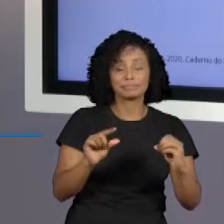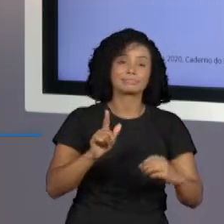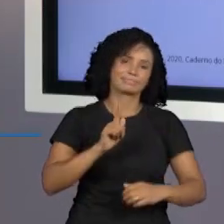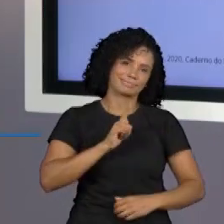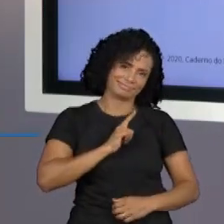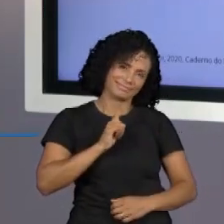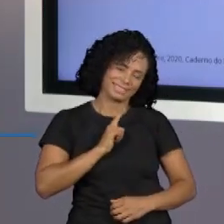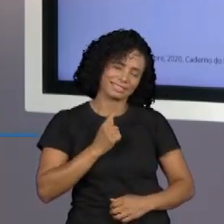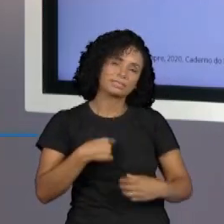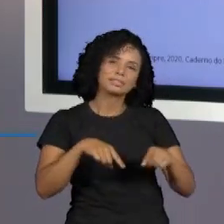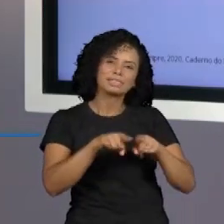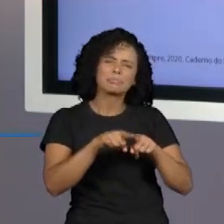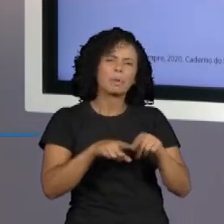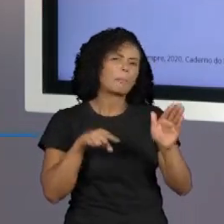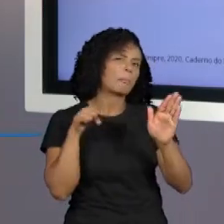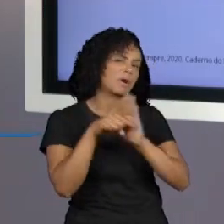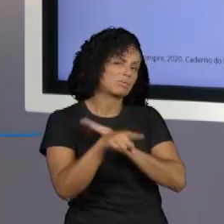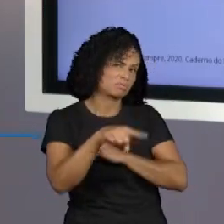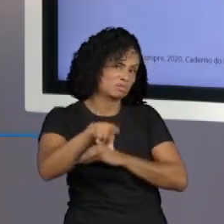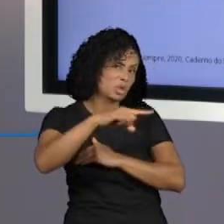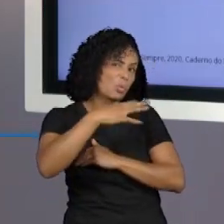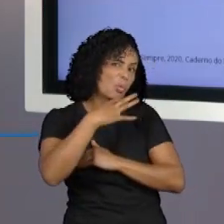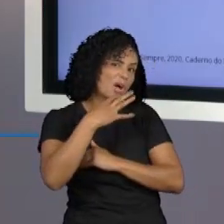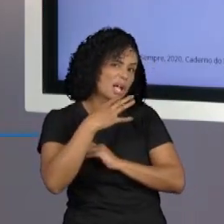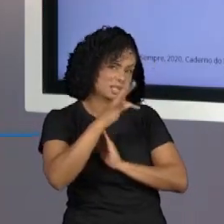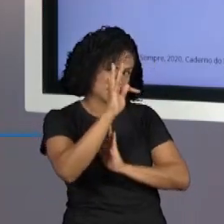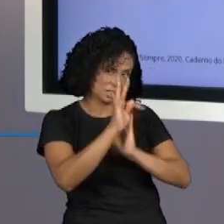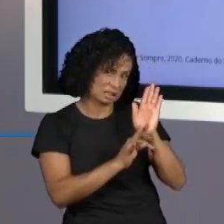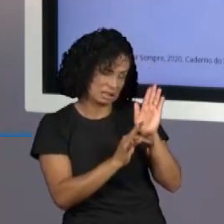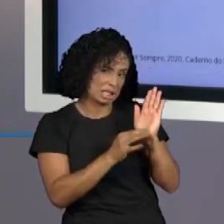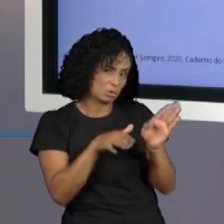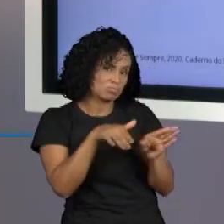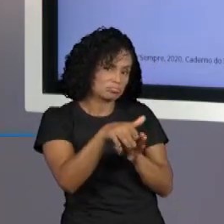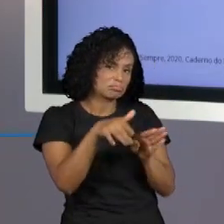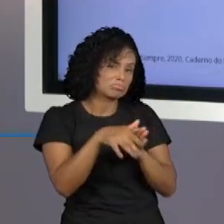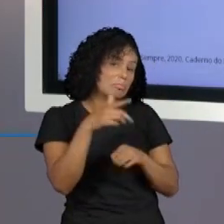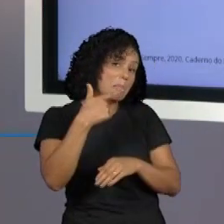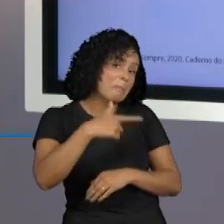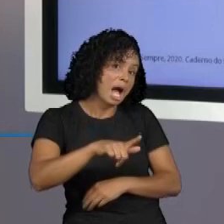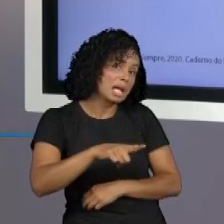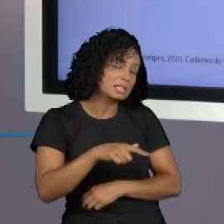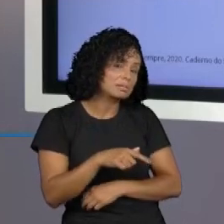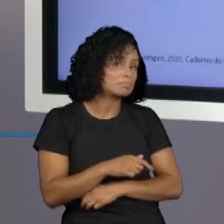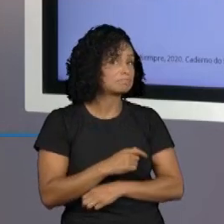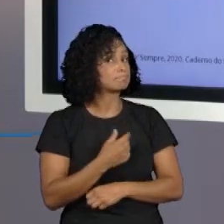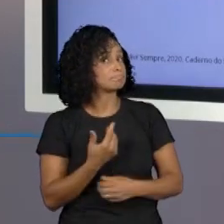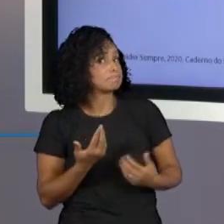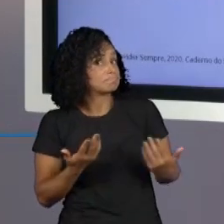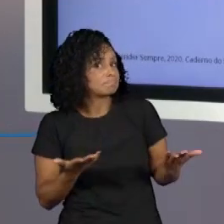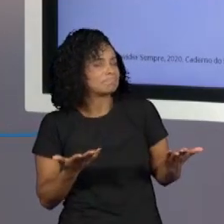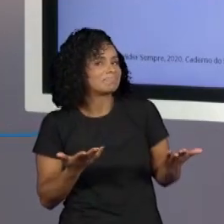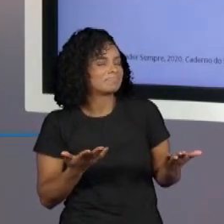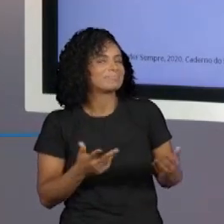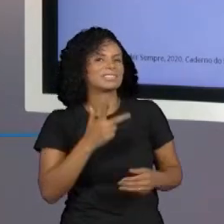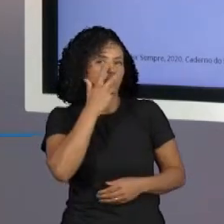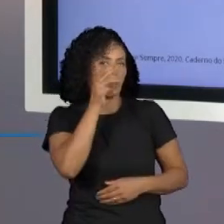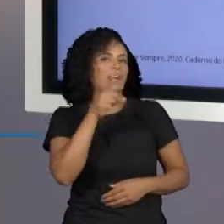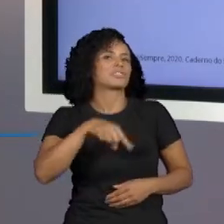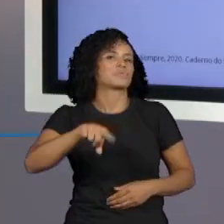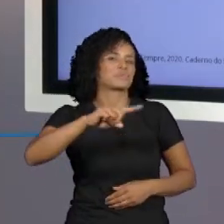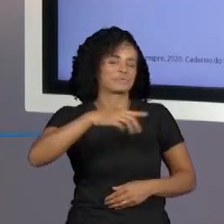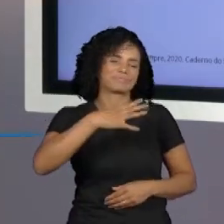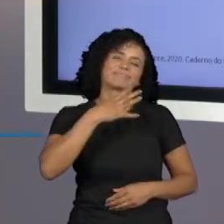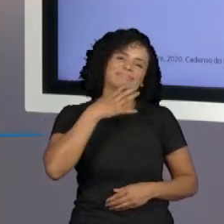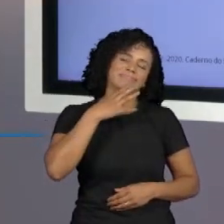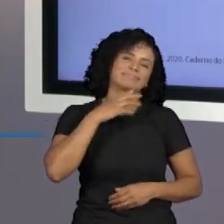tipos de texto instrucional que você conhece, além de jogos e brincadeiras? Eu tenho certeza que você já deve ter